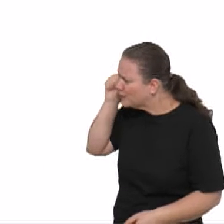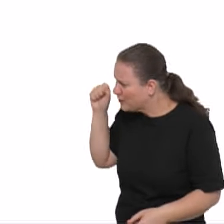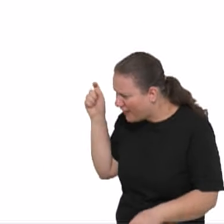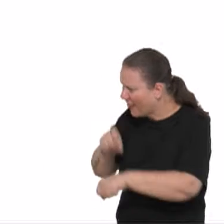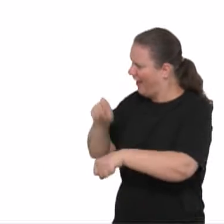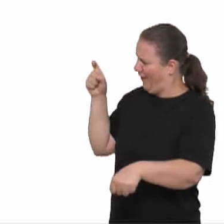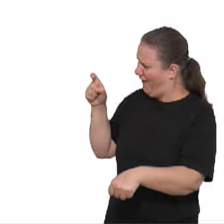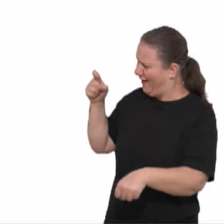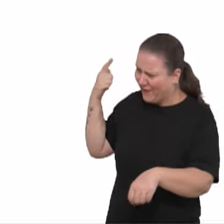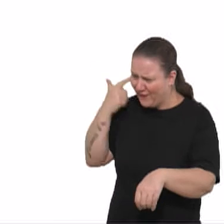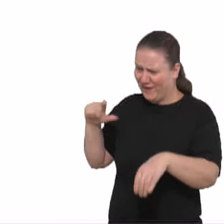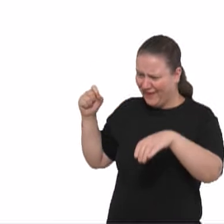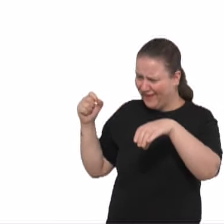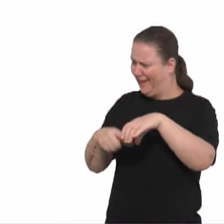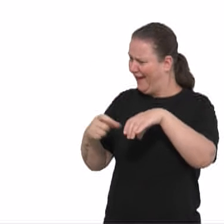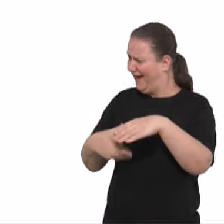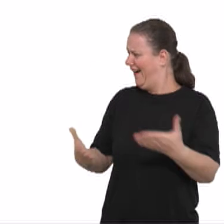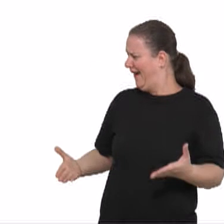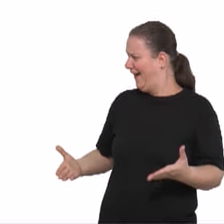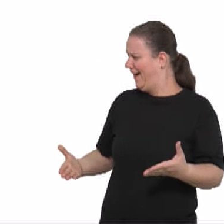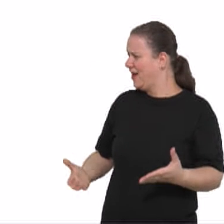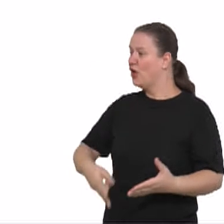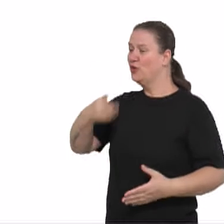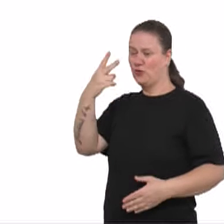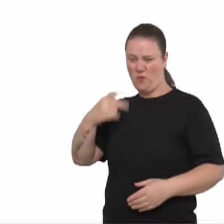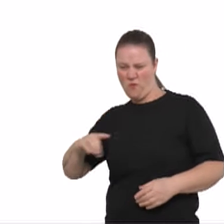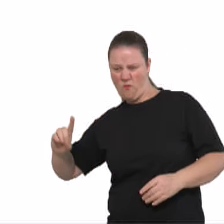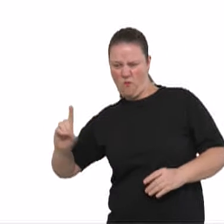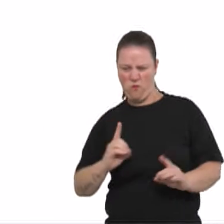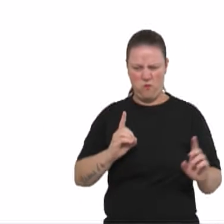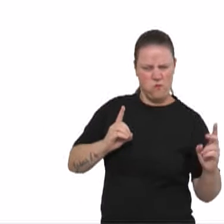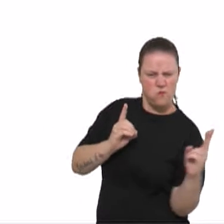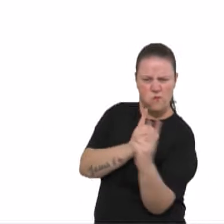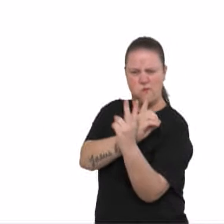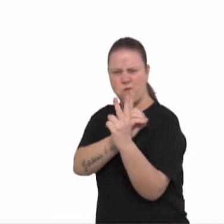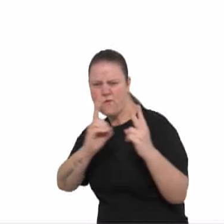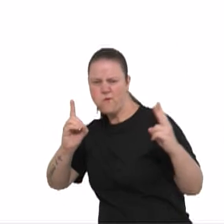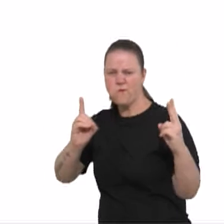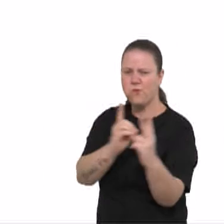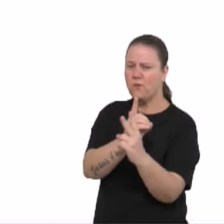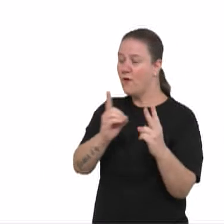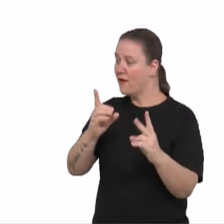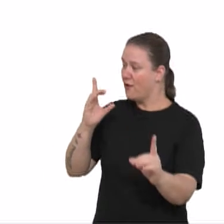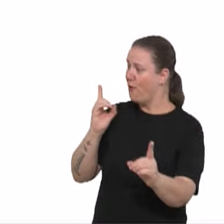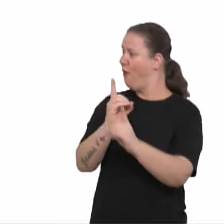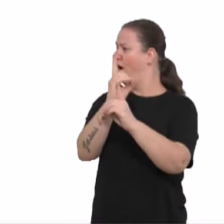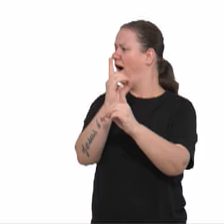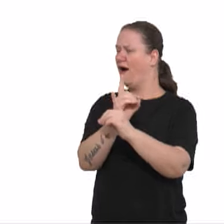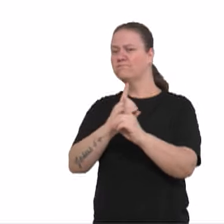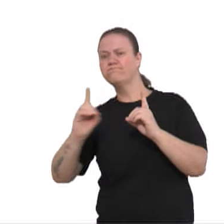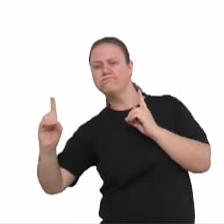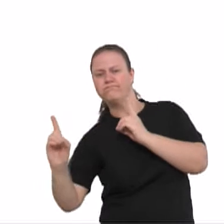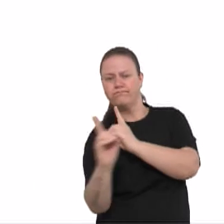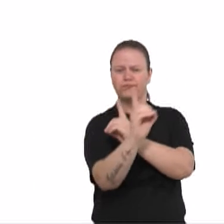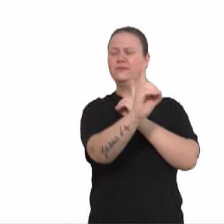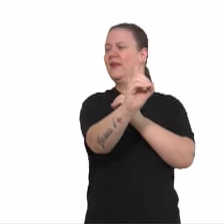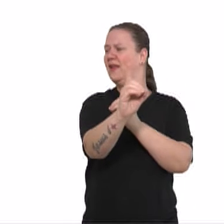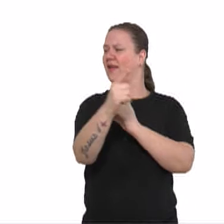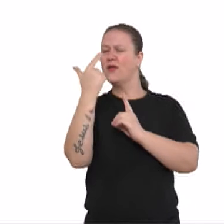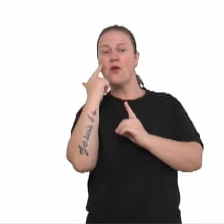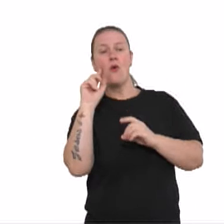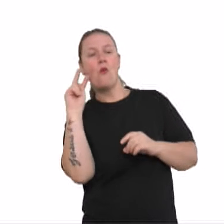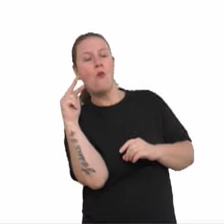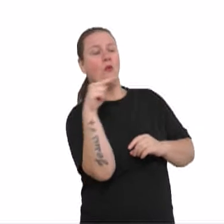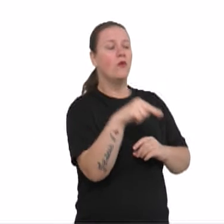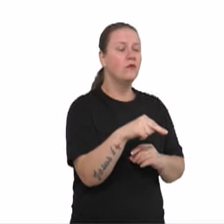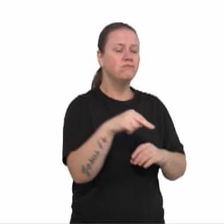do jovem jogador do Corinthians. Passou por dois adversários e encontrou o Jadson, que viu bem a aproximação pelas costas, né? A visão 3D